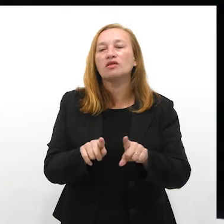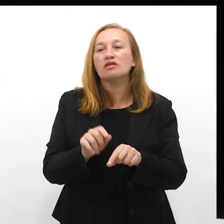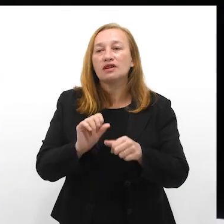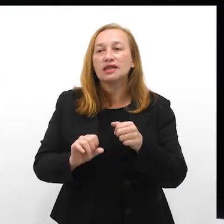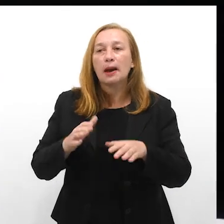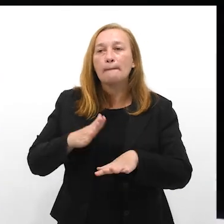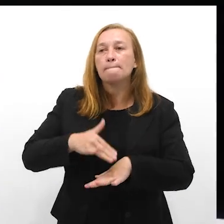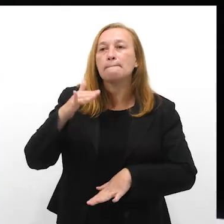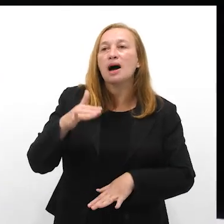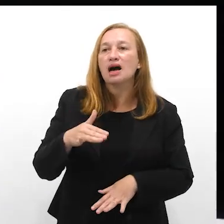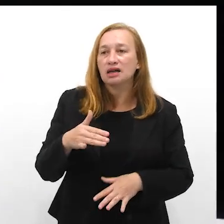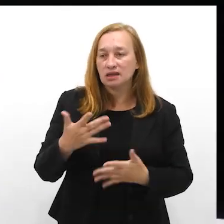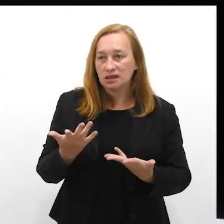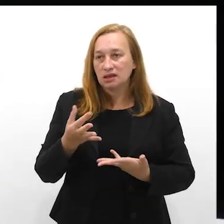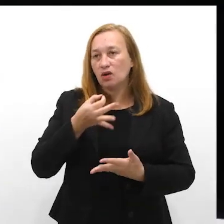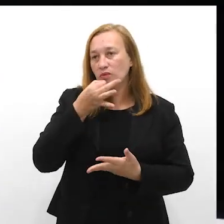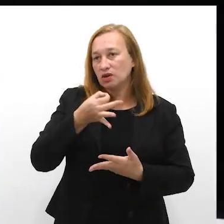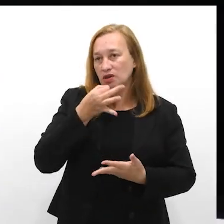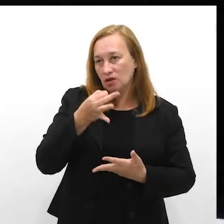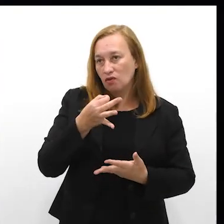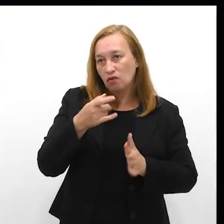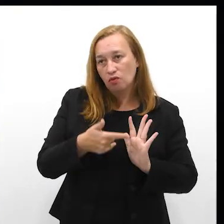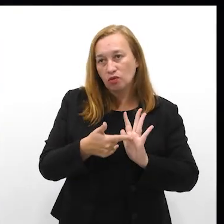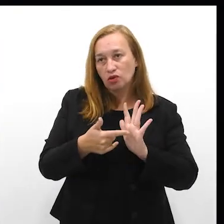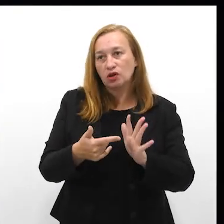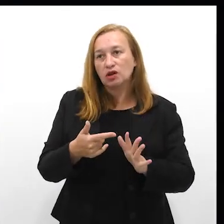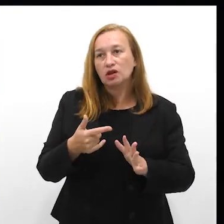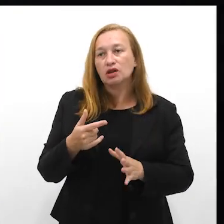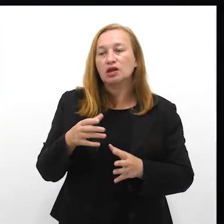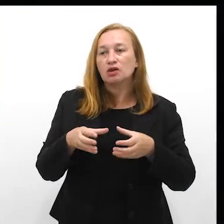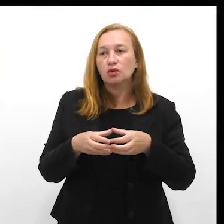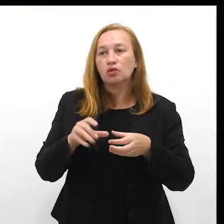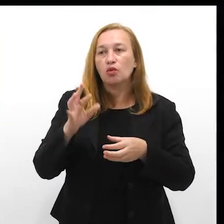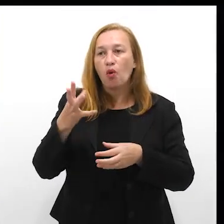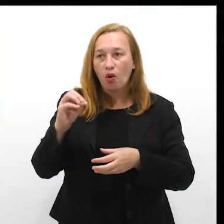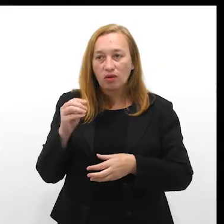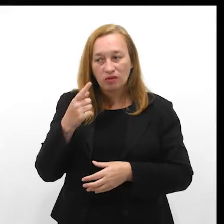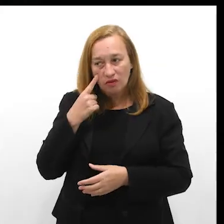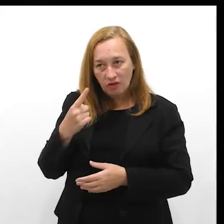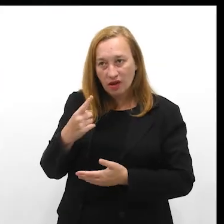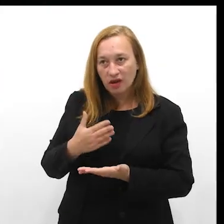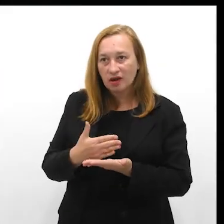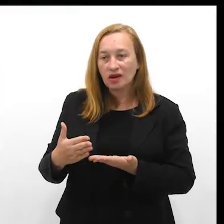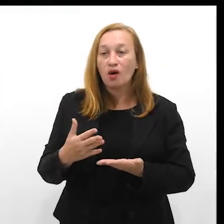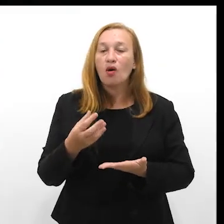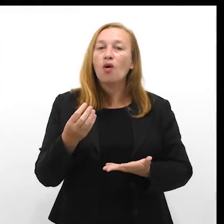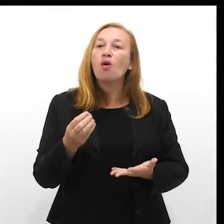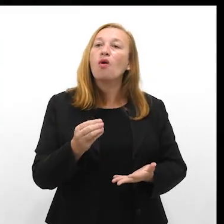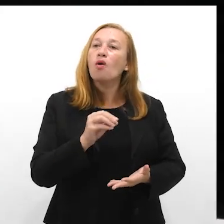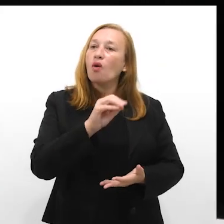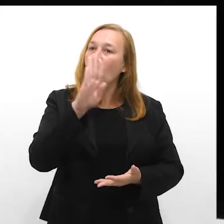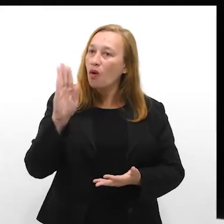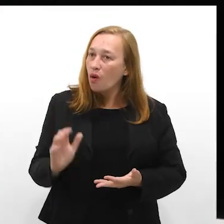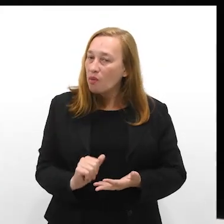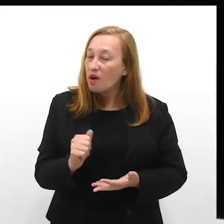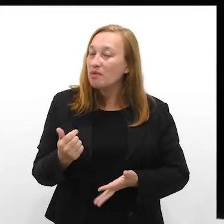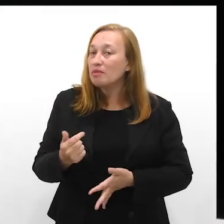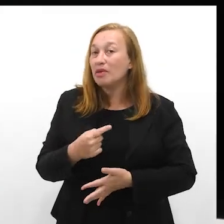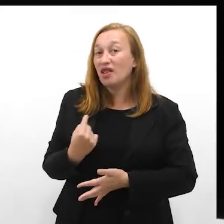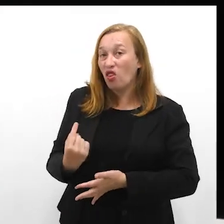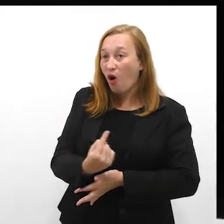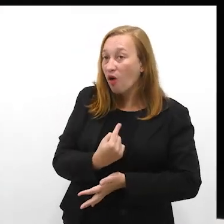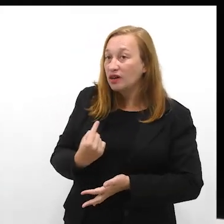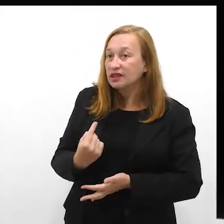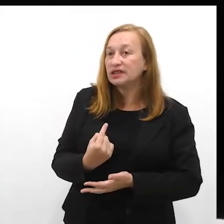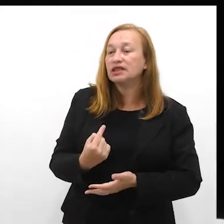eu acho que eles podem fazer muito mais. Eu vou dar essa sugestão. E vamos começar pela série hoje, você vai ver só. Opa, eu acho que